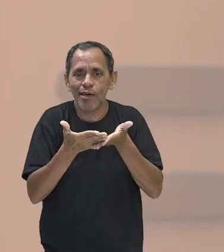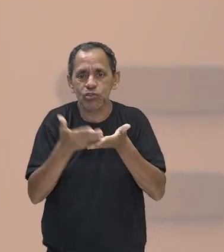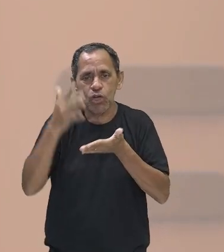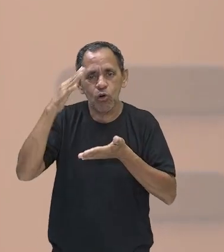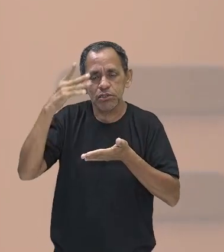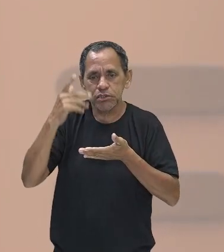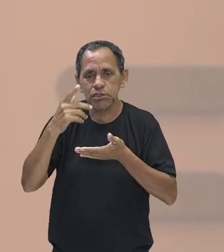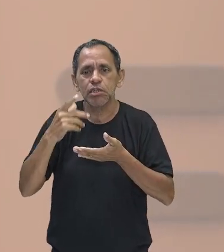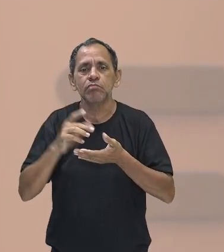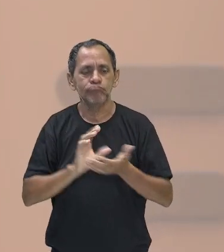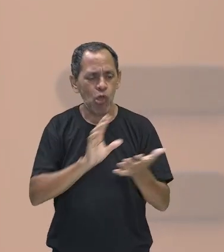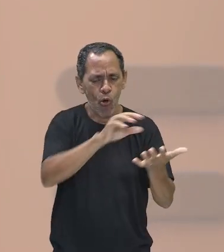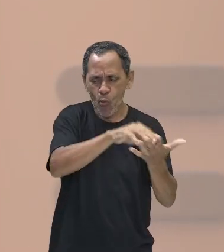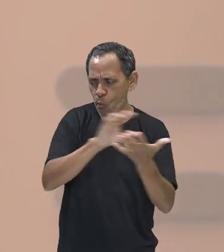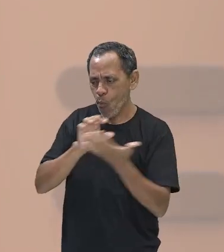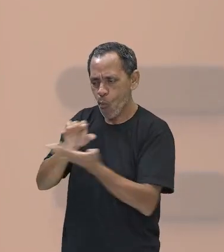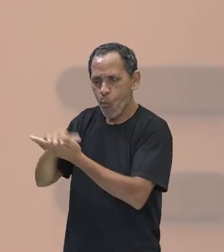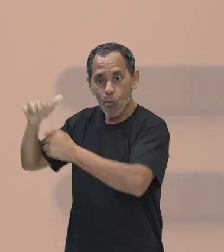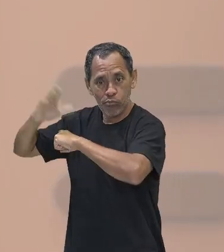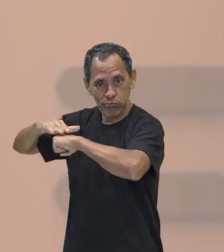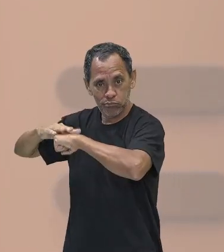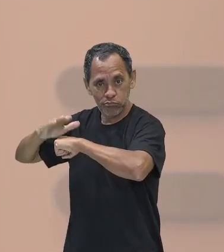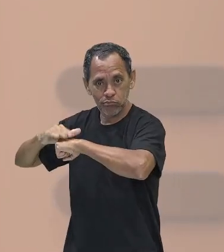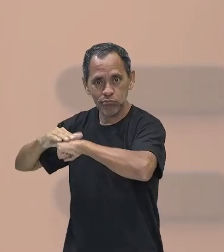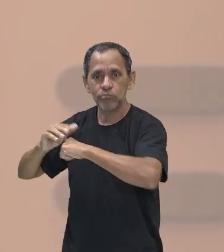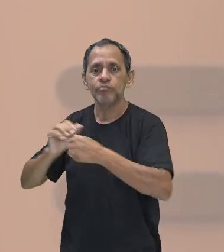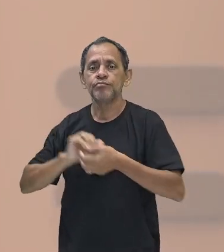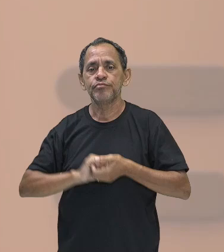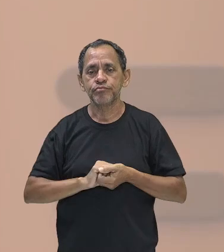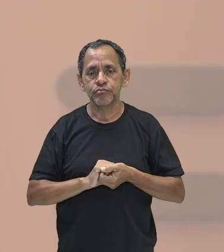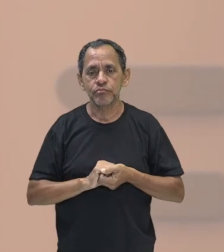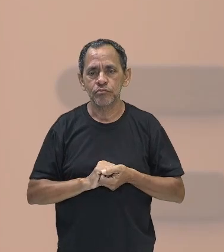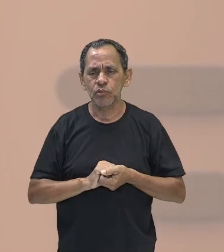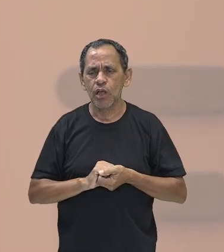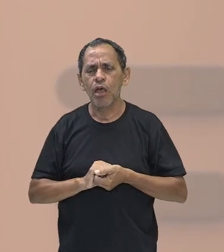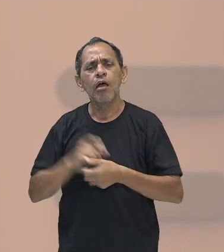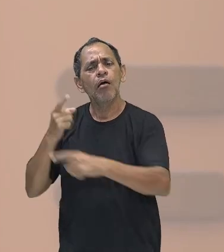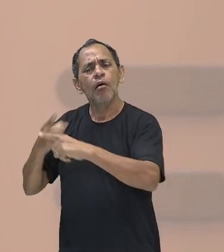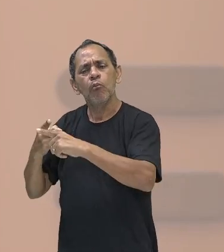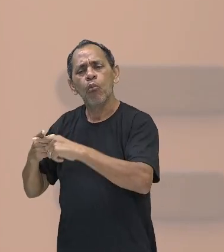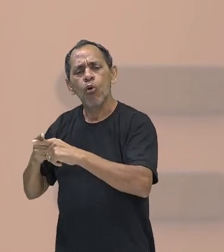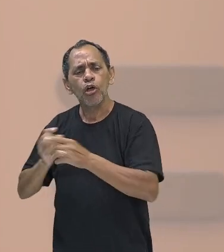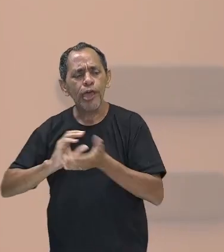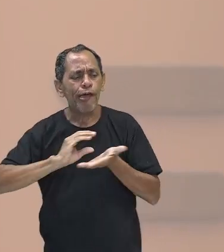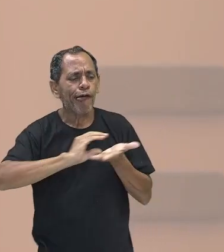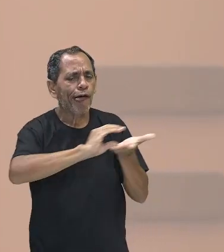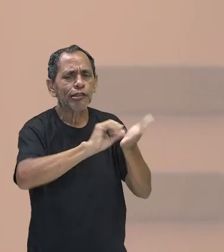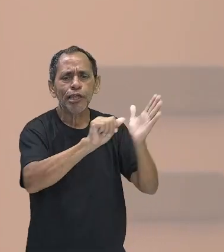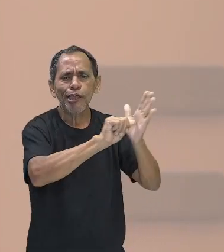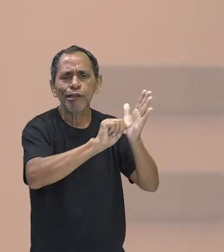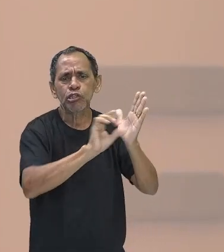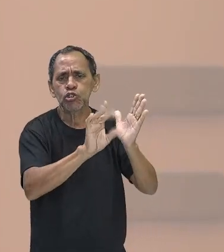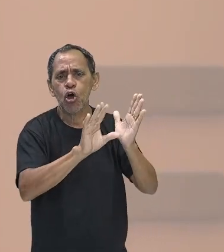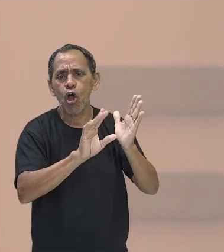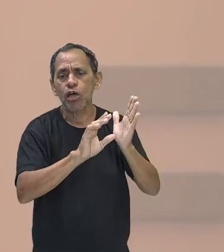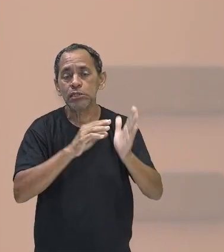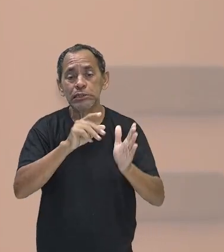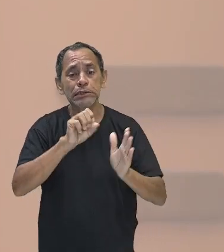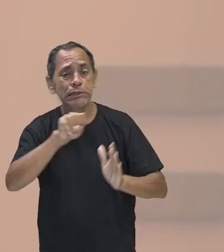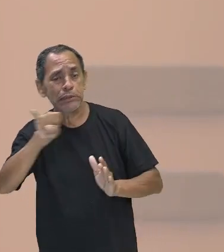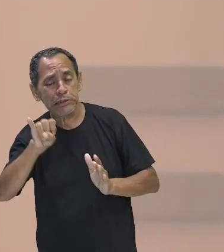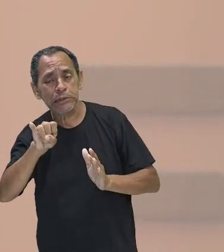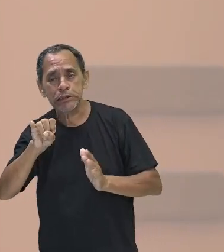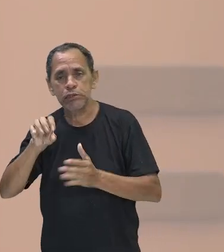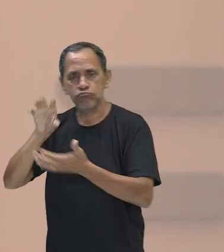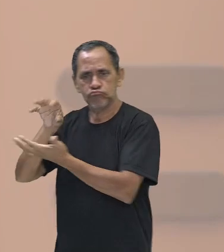duas cidades-estados comecem também, né, a pensar, opa, por que o dinheiro está indo só para Atenas? Se nós morremos em 300, se nós